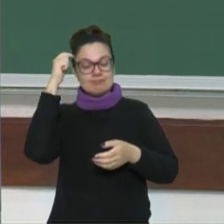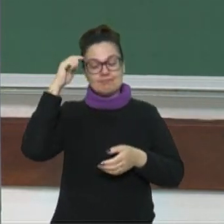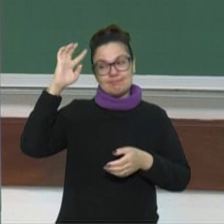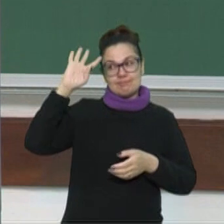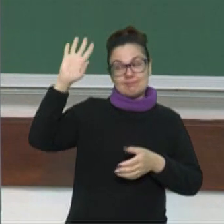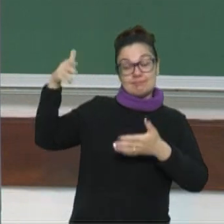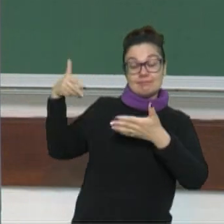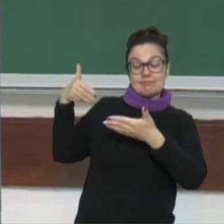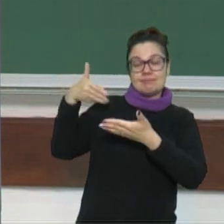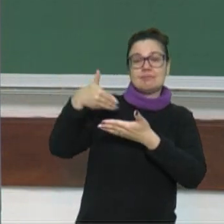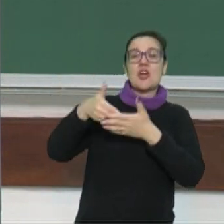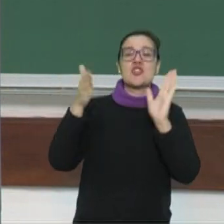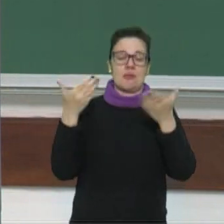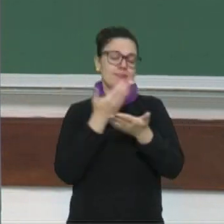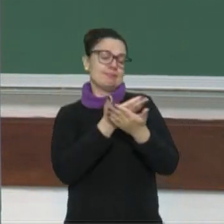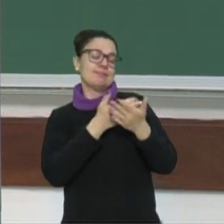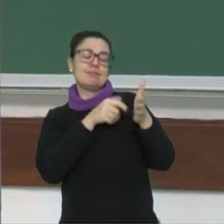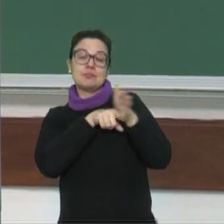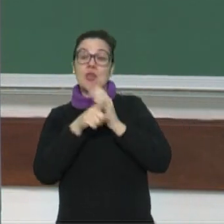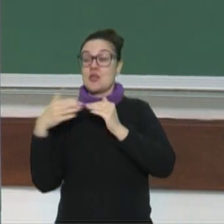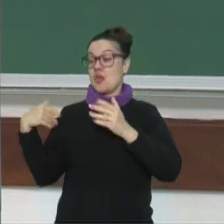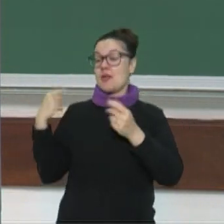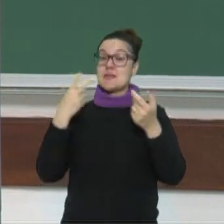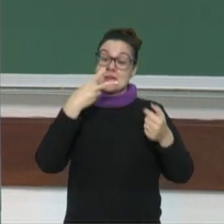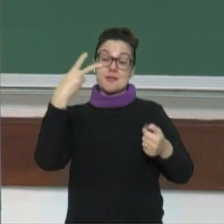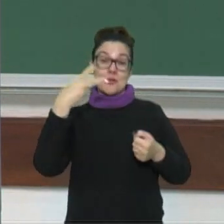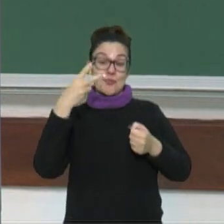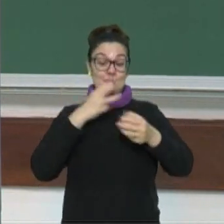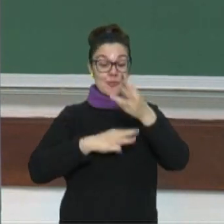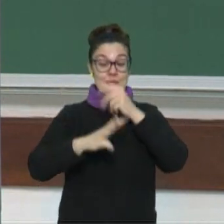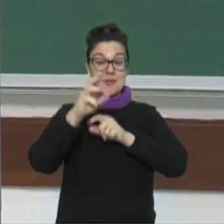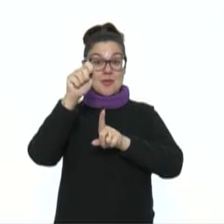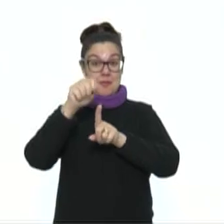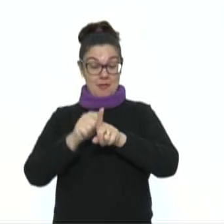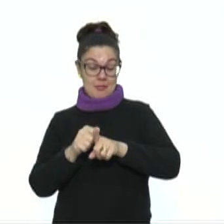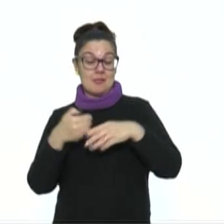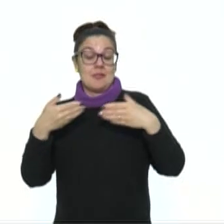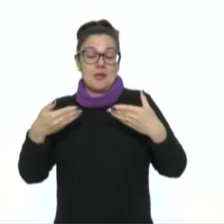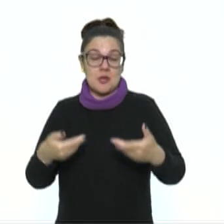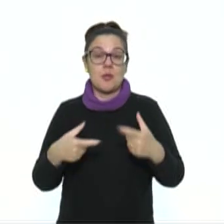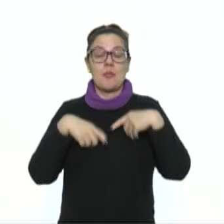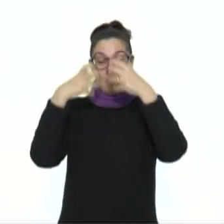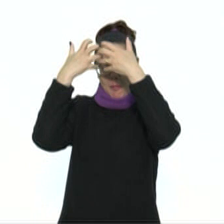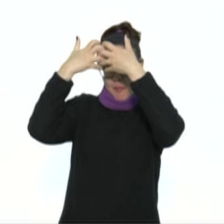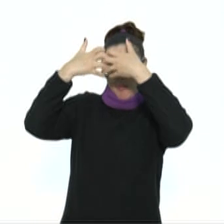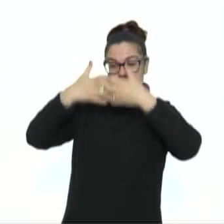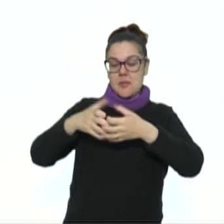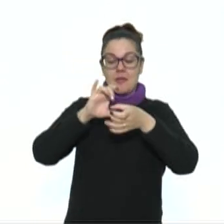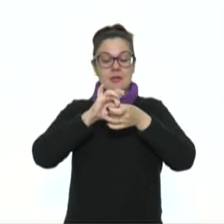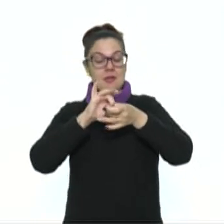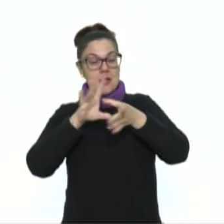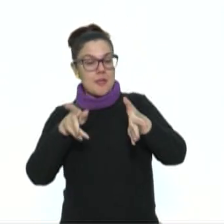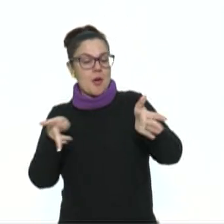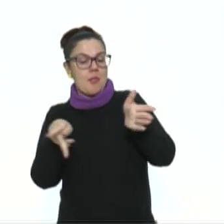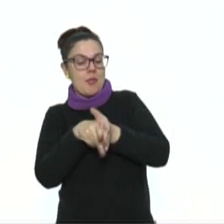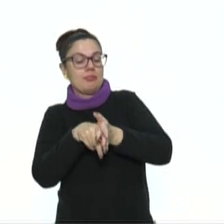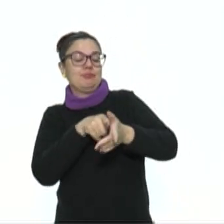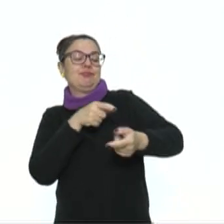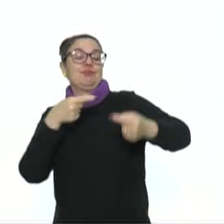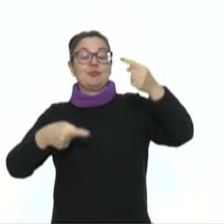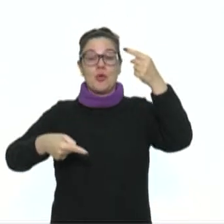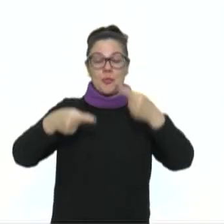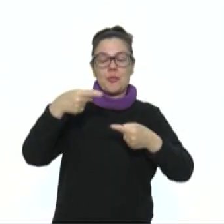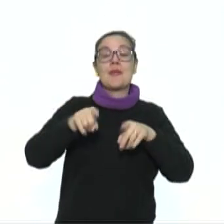nós já estudamos ao longo do segundo trimestre. Principalmente o pensamento liberal político e econômico, que vão permitir